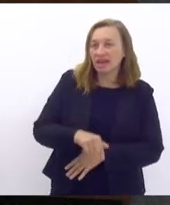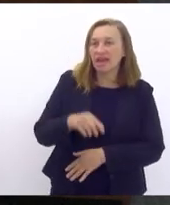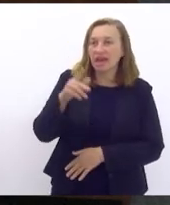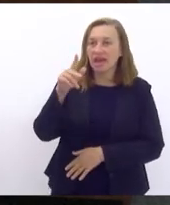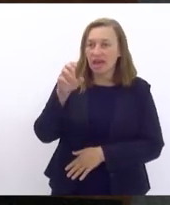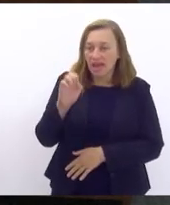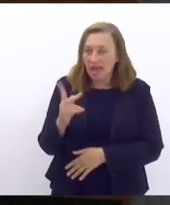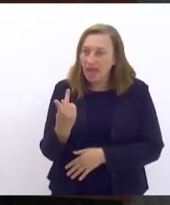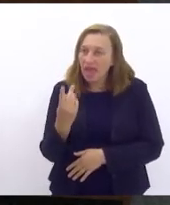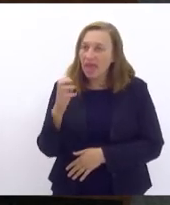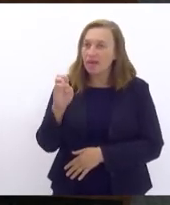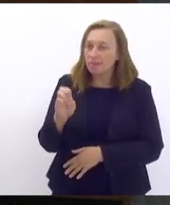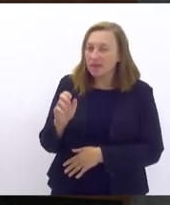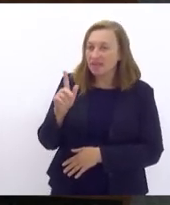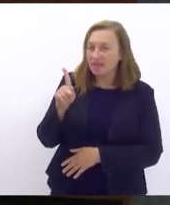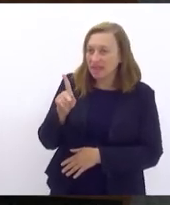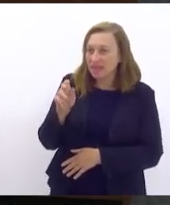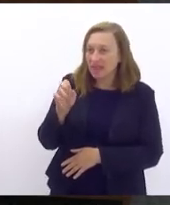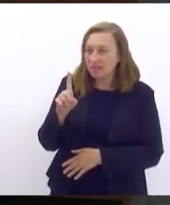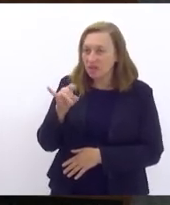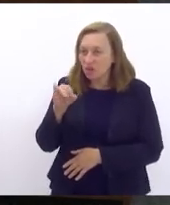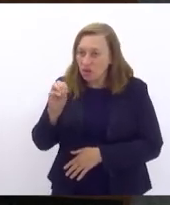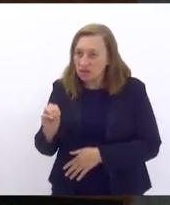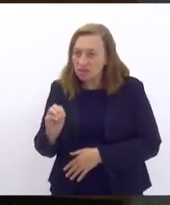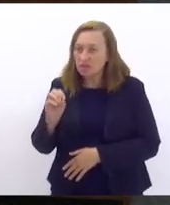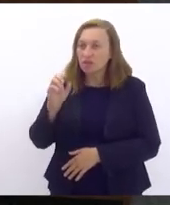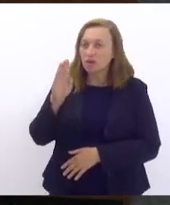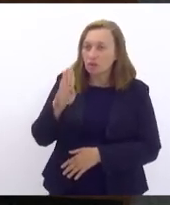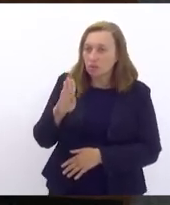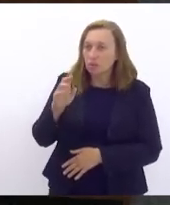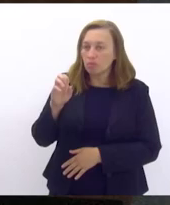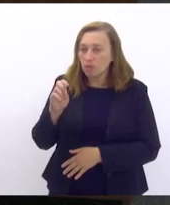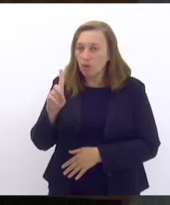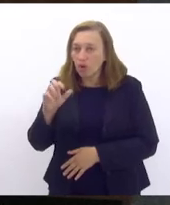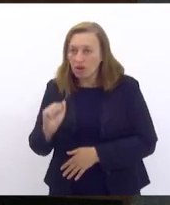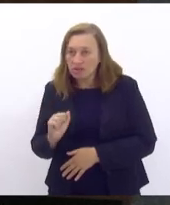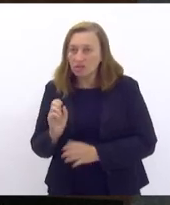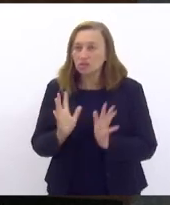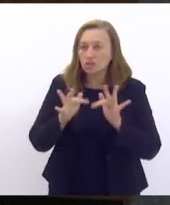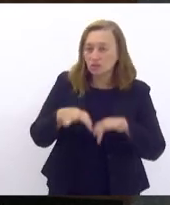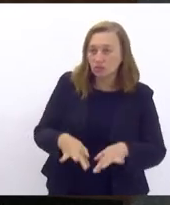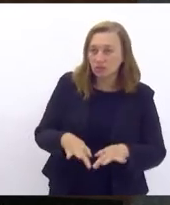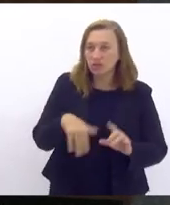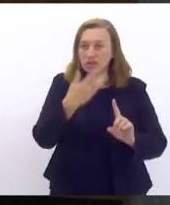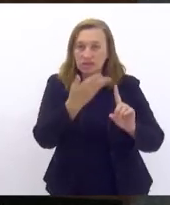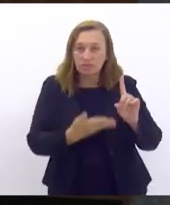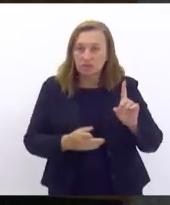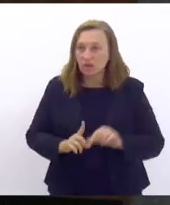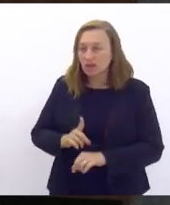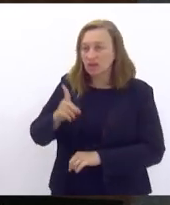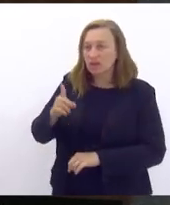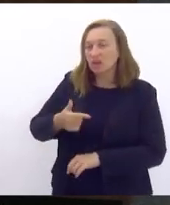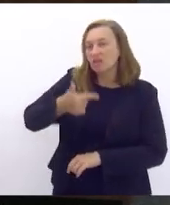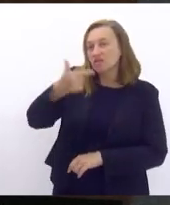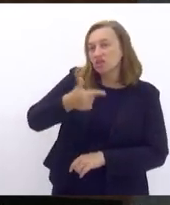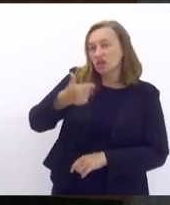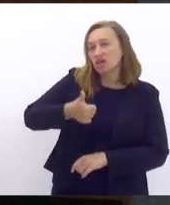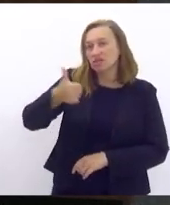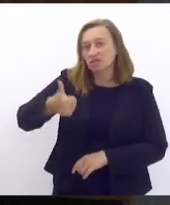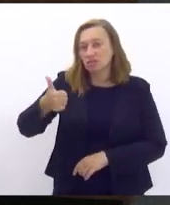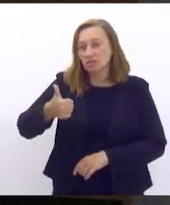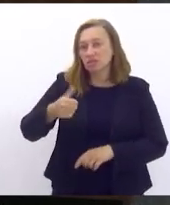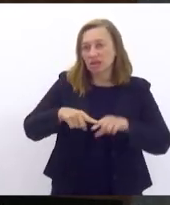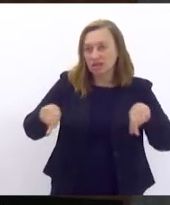epidemiólise bulhosa. E ao fim do plenário aqui nós vamos fazer uma cerimônia lá em cima, no 21º andar, na